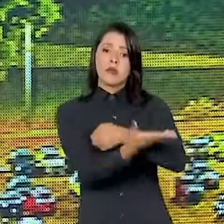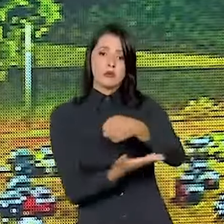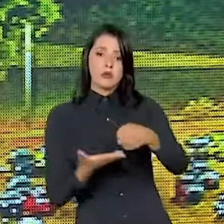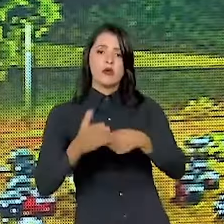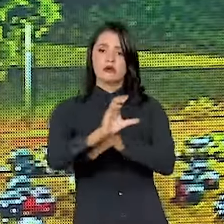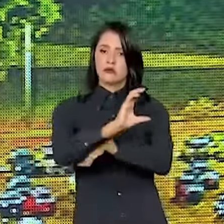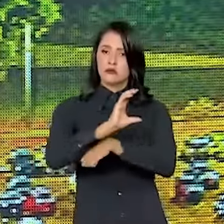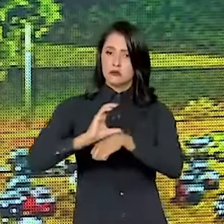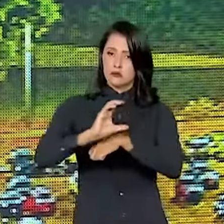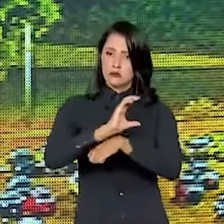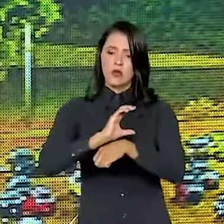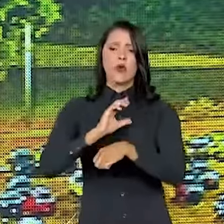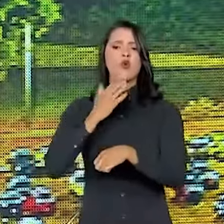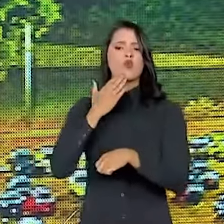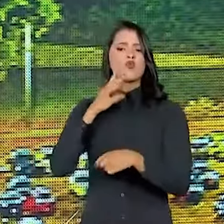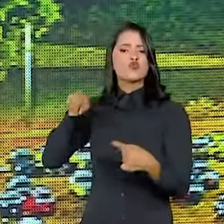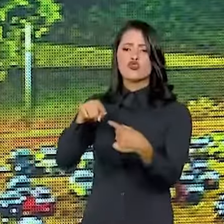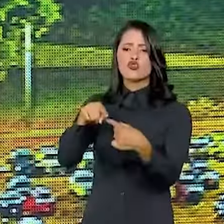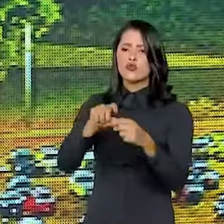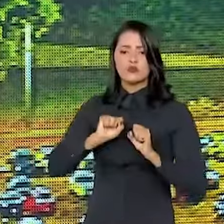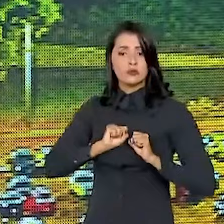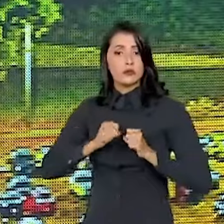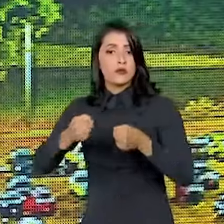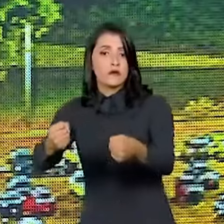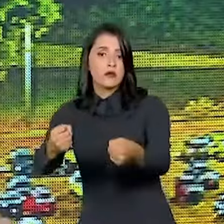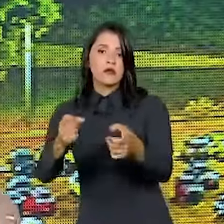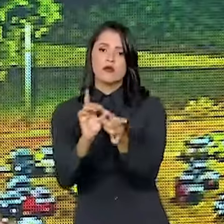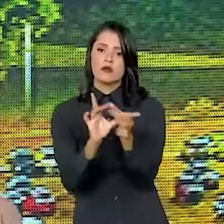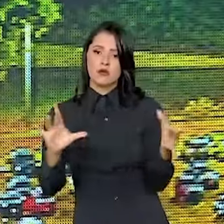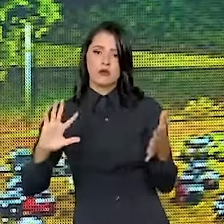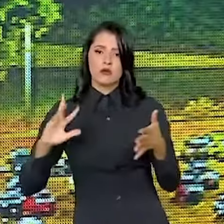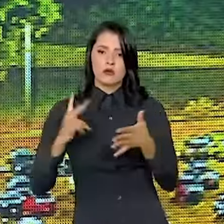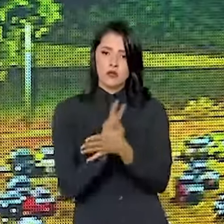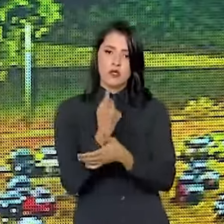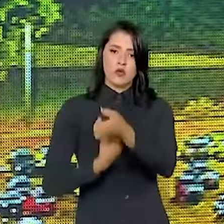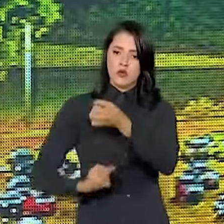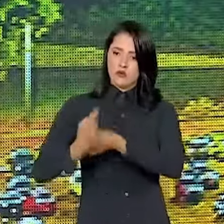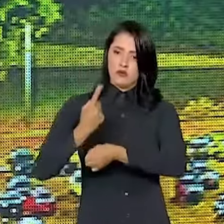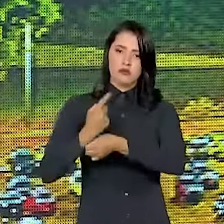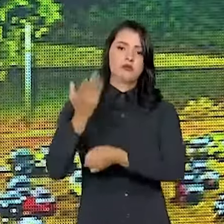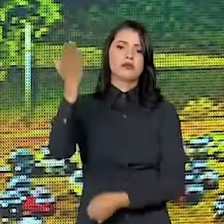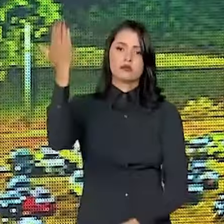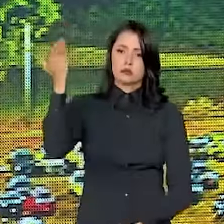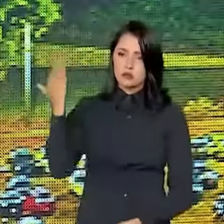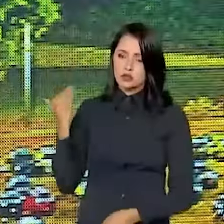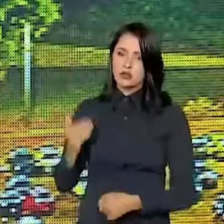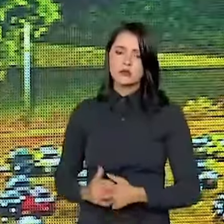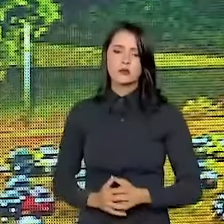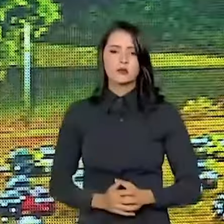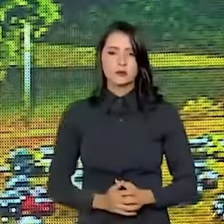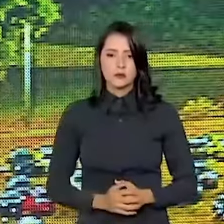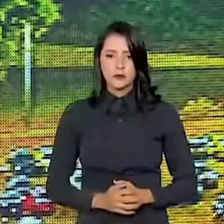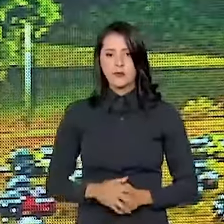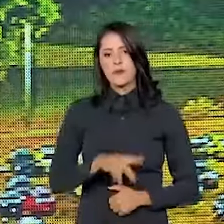Constituição em defesa da democracia ocorrida há um ano atrás.